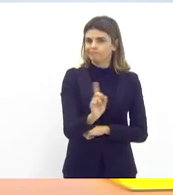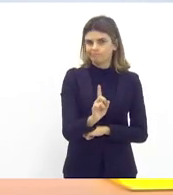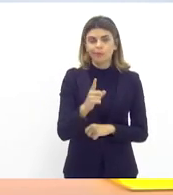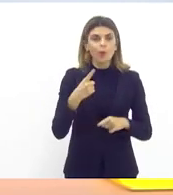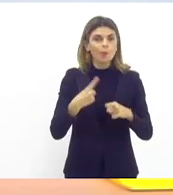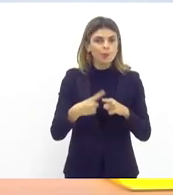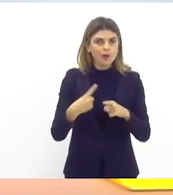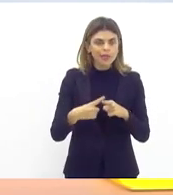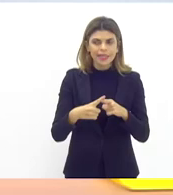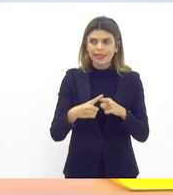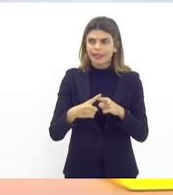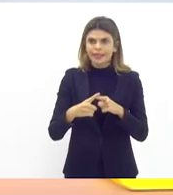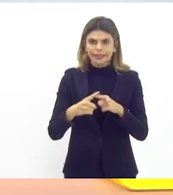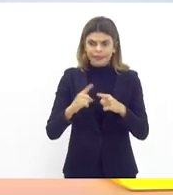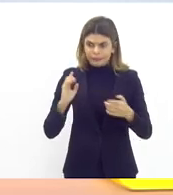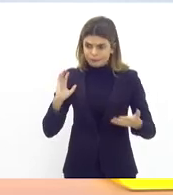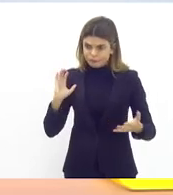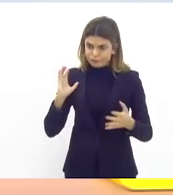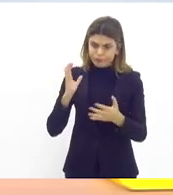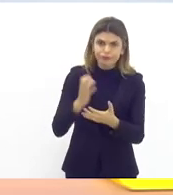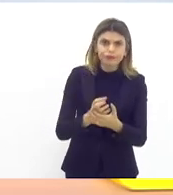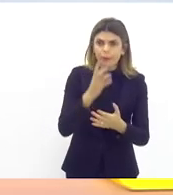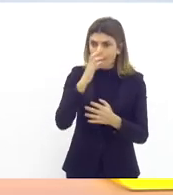você termina com o imposto de uma vez só,